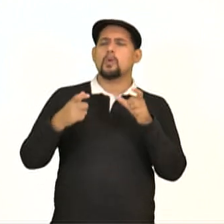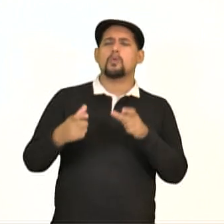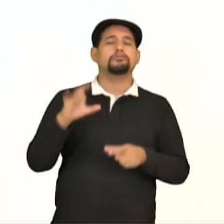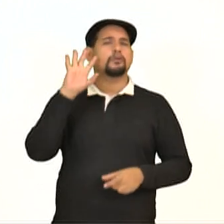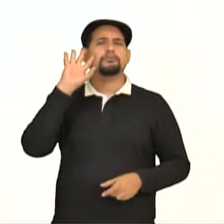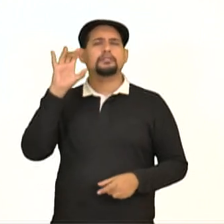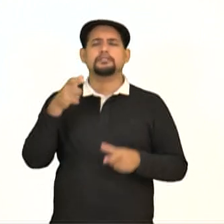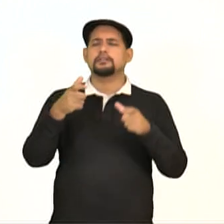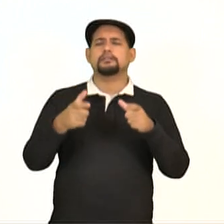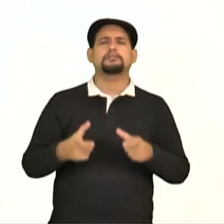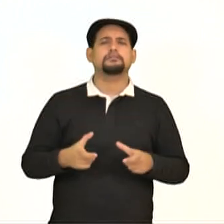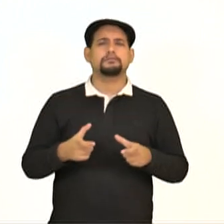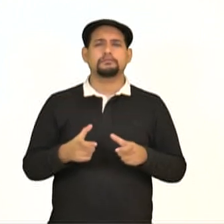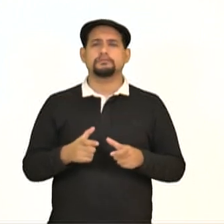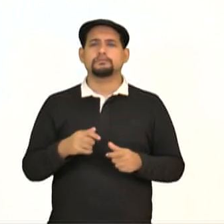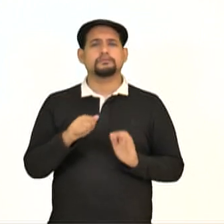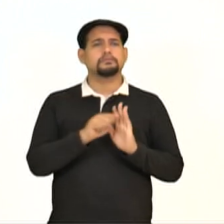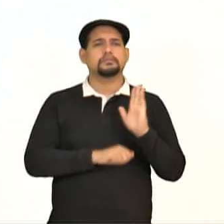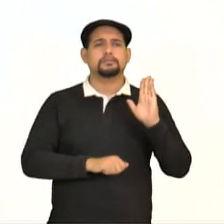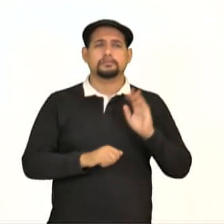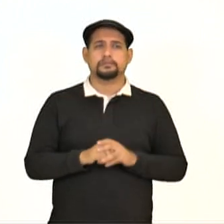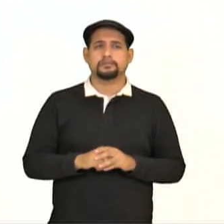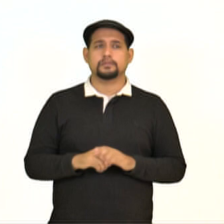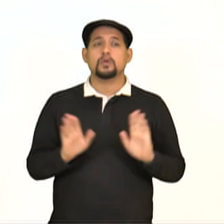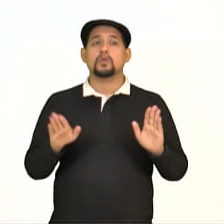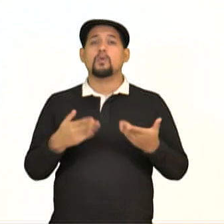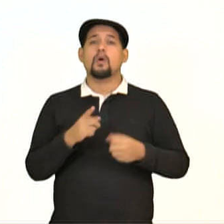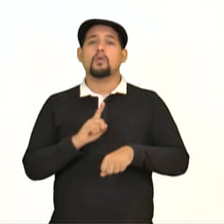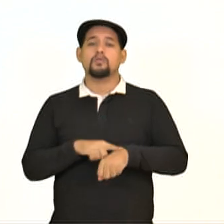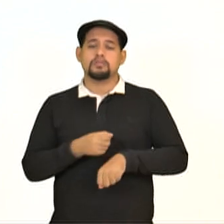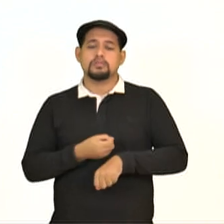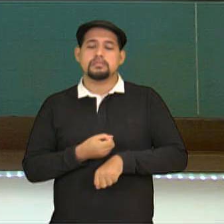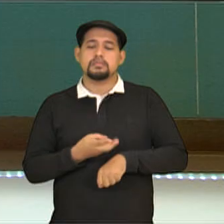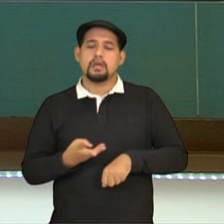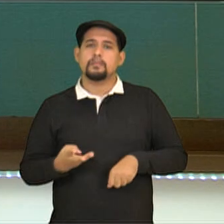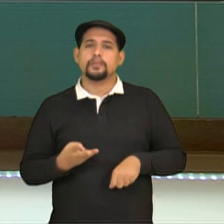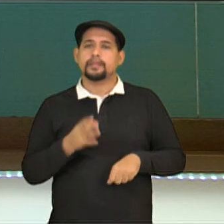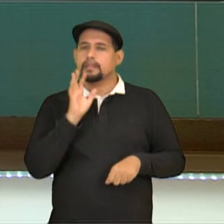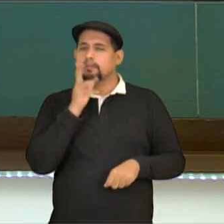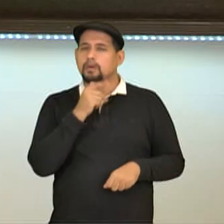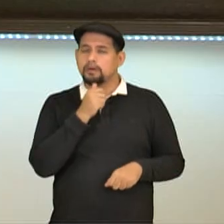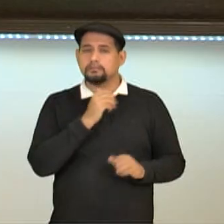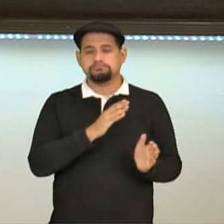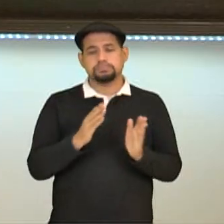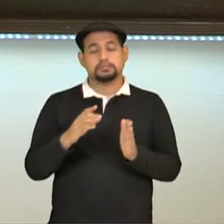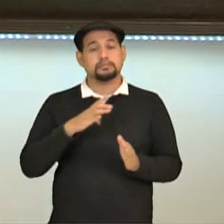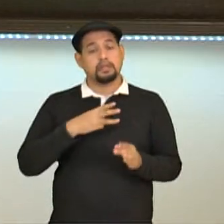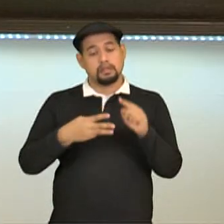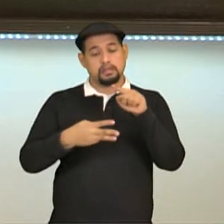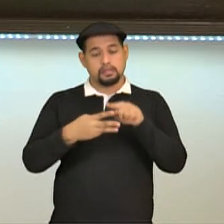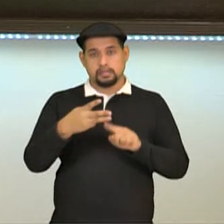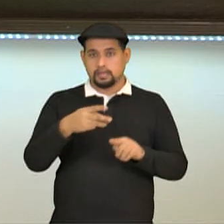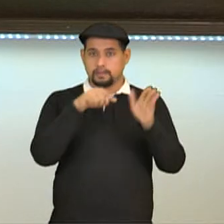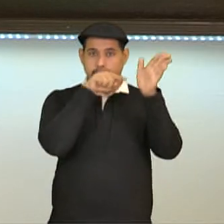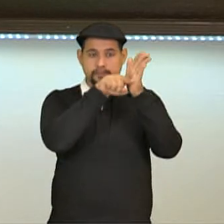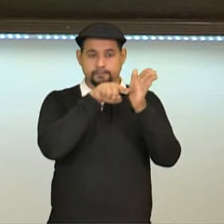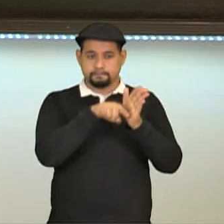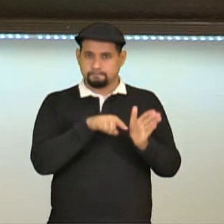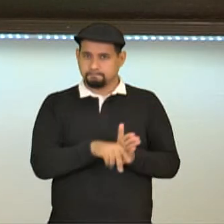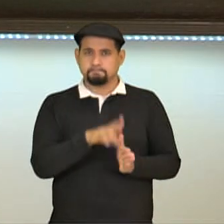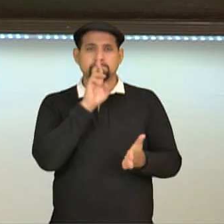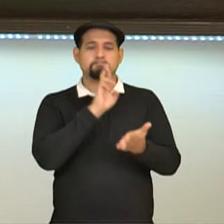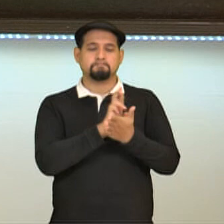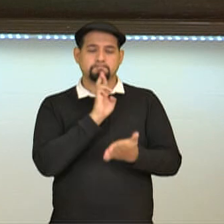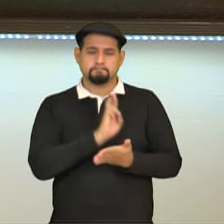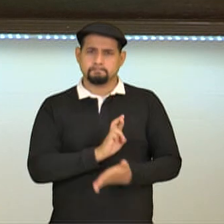fatos acontecem? E qual o tempo de duração dos fatos? Né? Então, vocês têm 3 questões aí para tentar dar conta